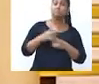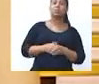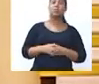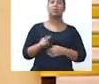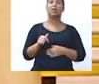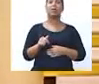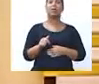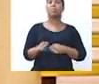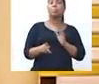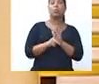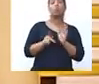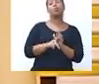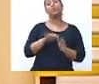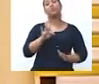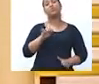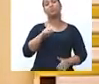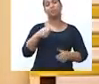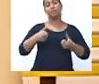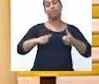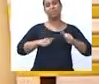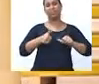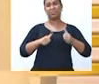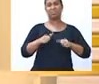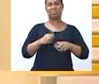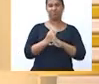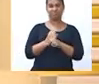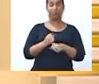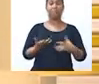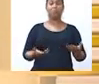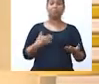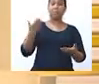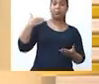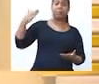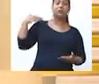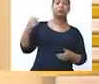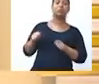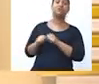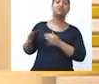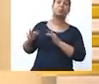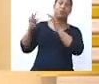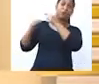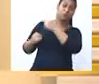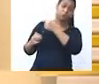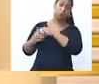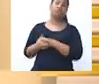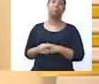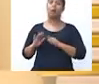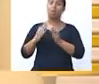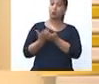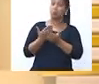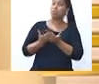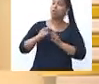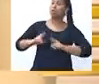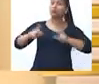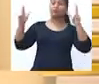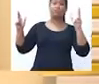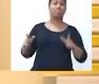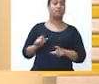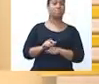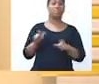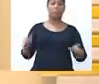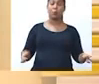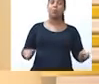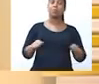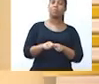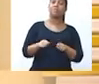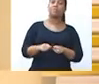foi física, mas eu fiz antes a escola técnica. E na escola técnica a diferença era muito maior. Eu fiz